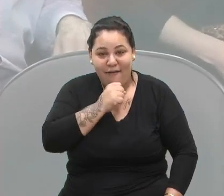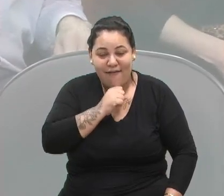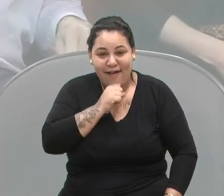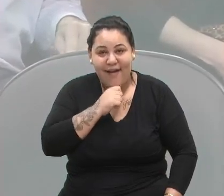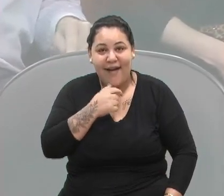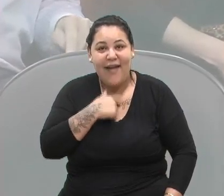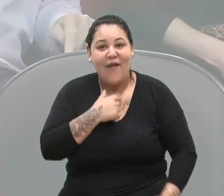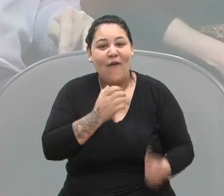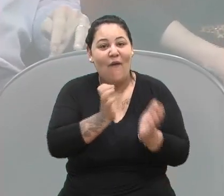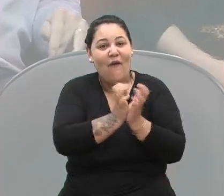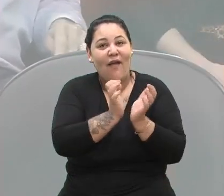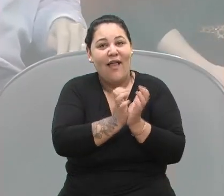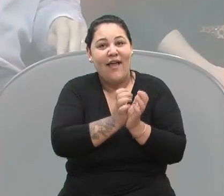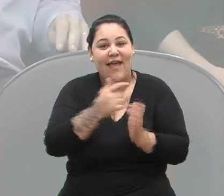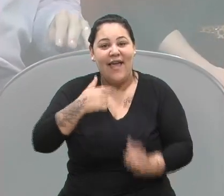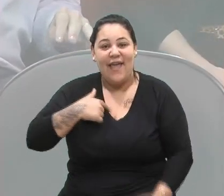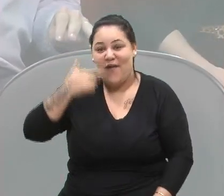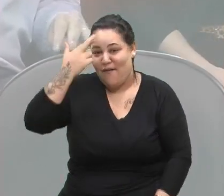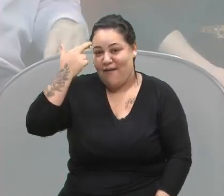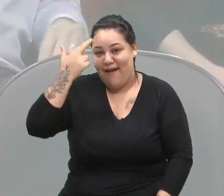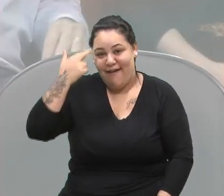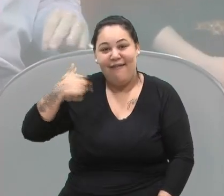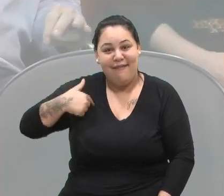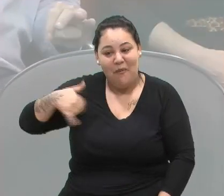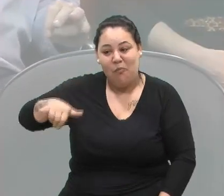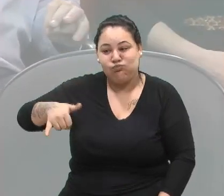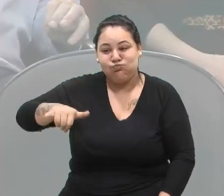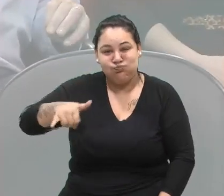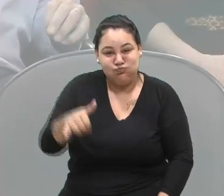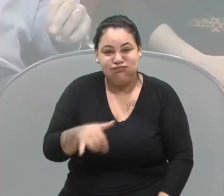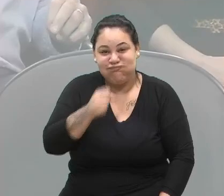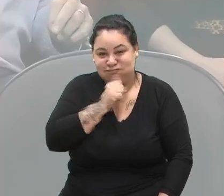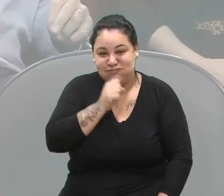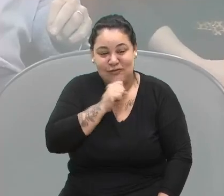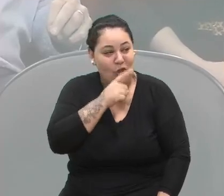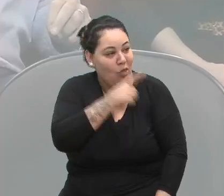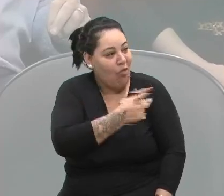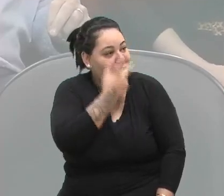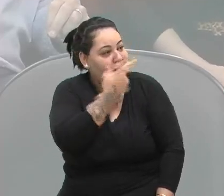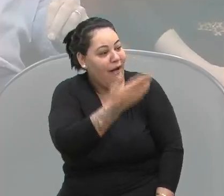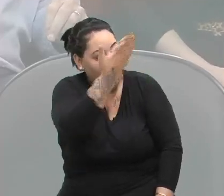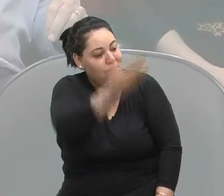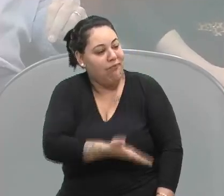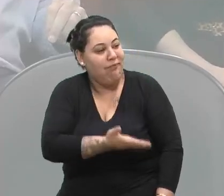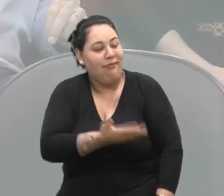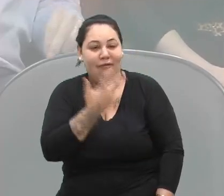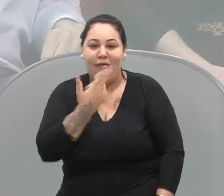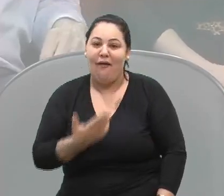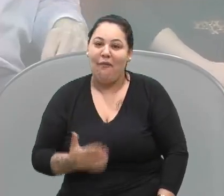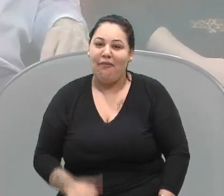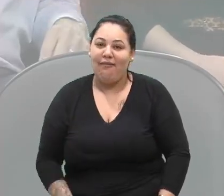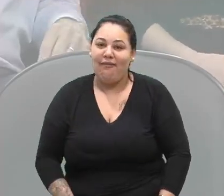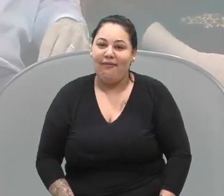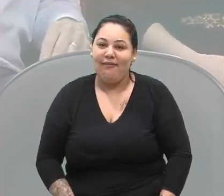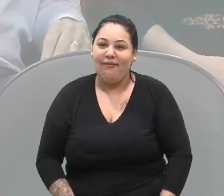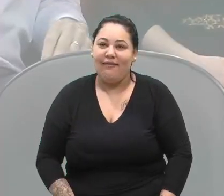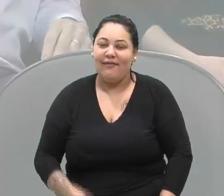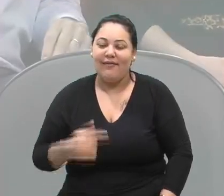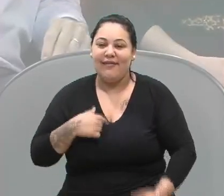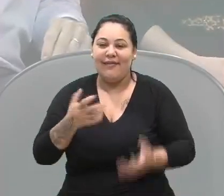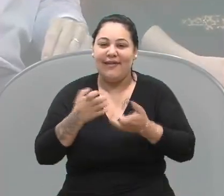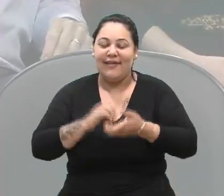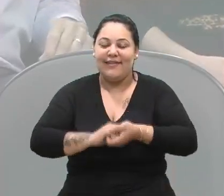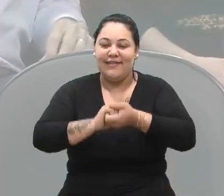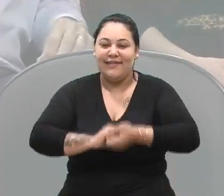tô mais gordo, mais velho, e tu continua o mesmo, aí cheio de garra. Quero saudar também o meu sempre professor,